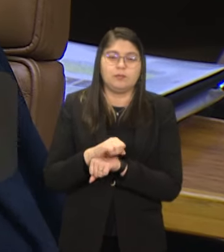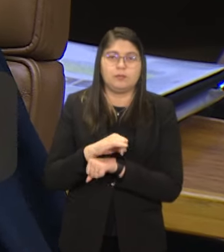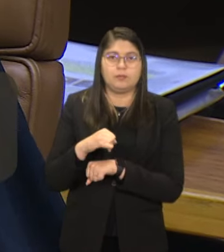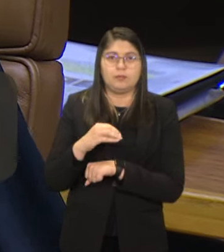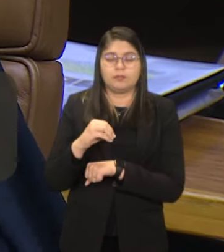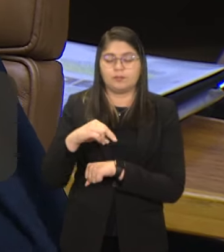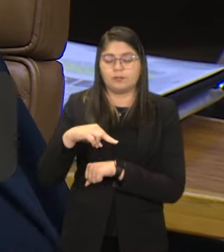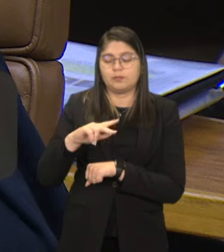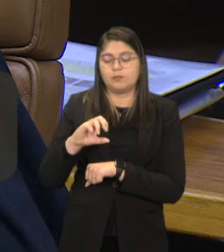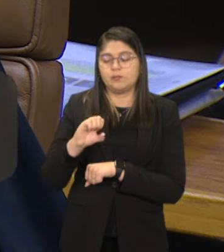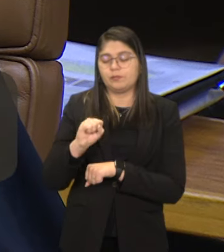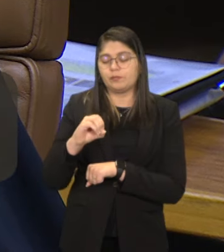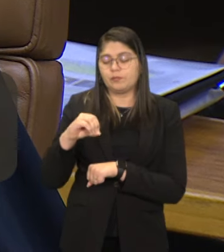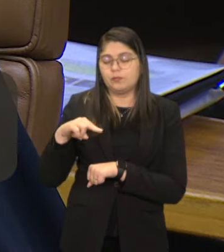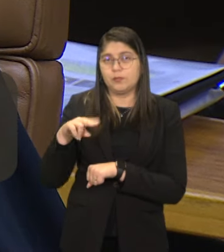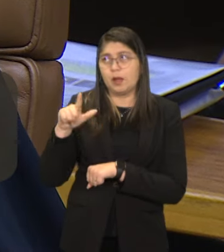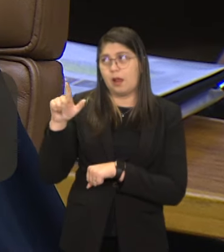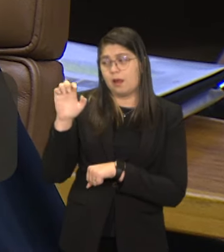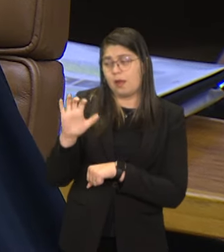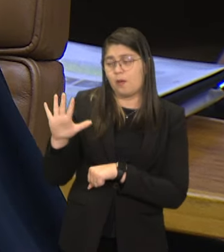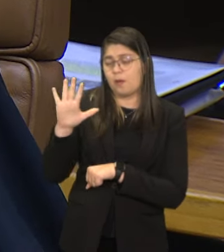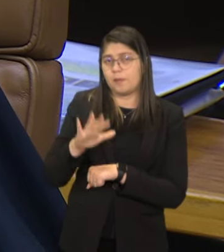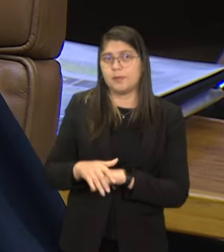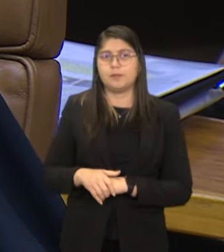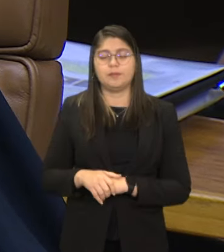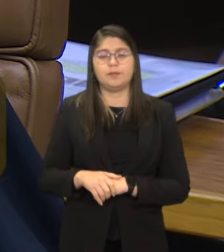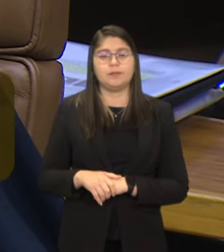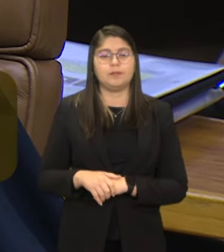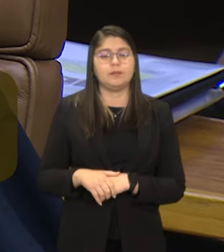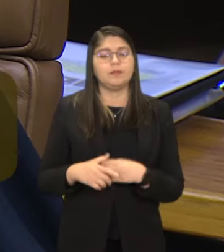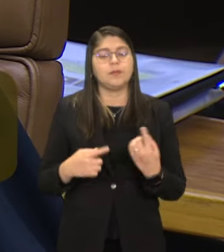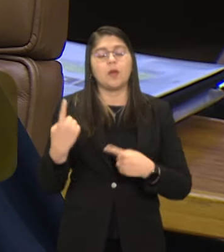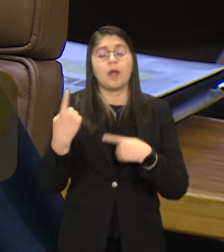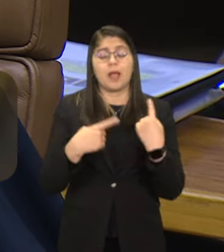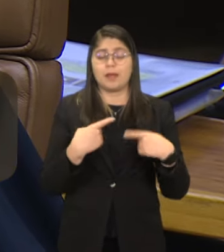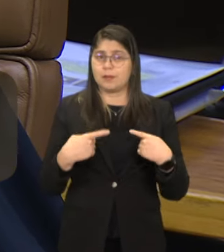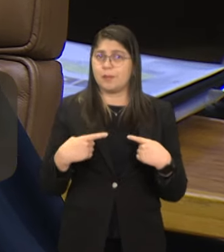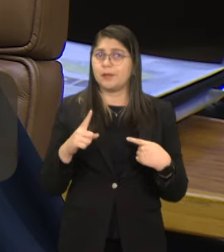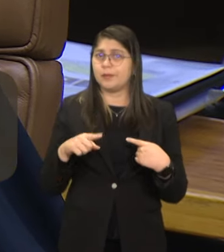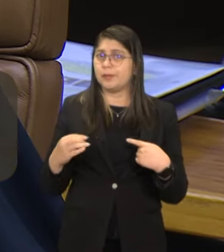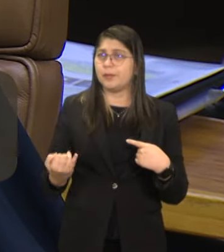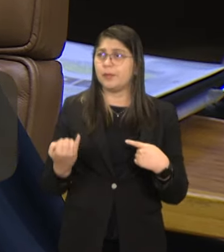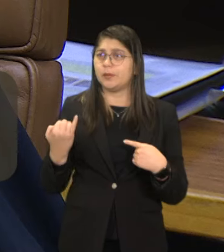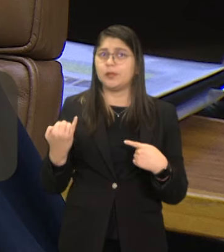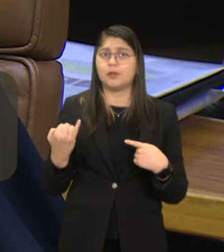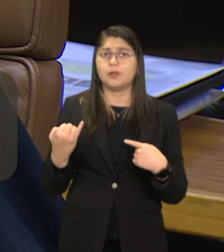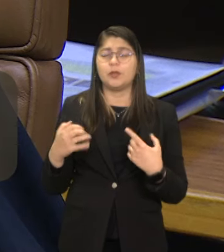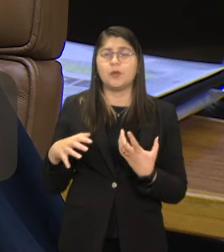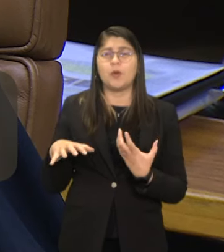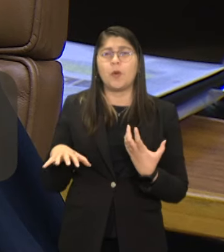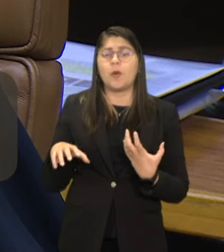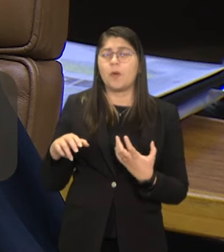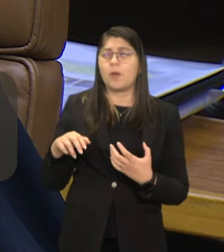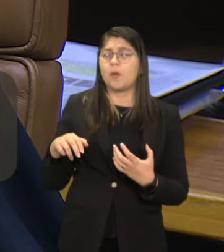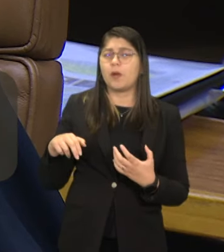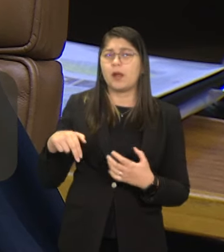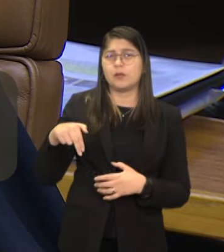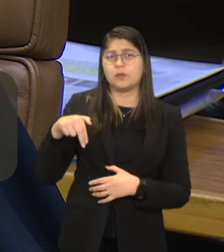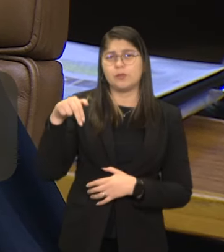do mercado europeu. Bom, esse debate é tão relevante que o Congresso norte-americano, por seu